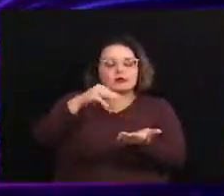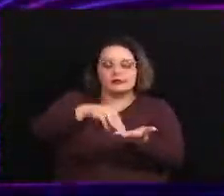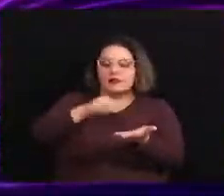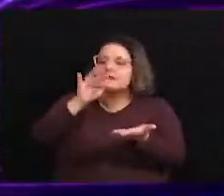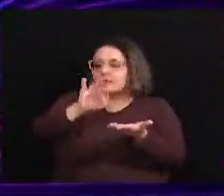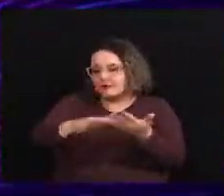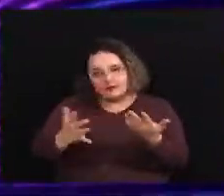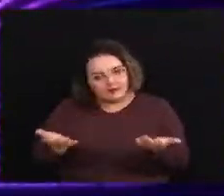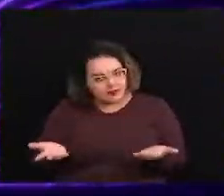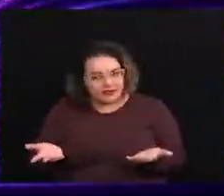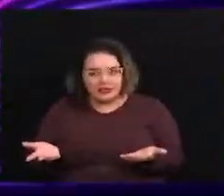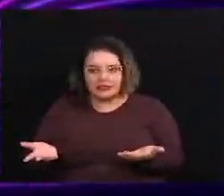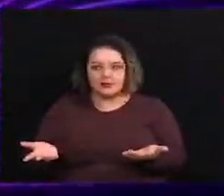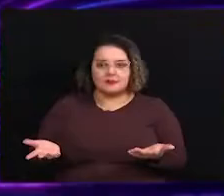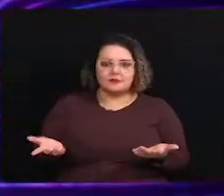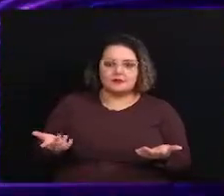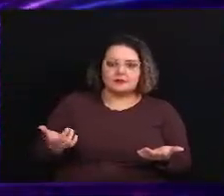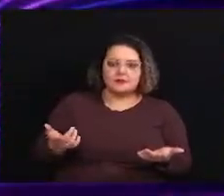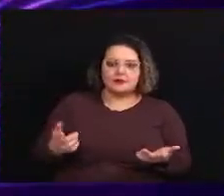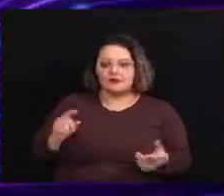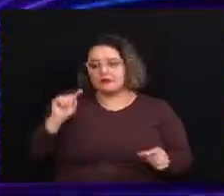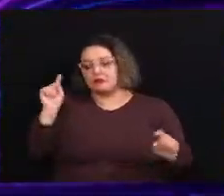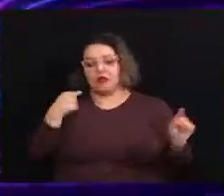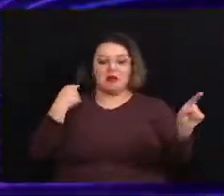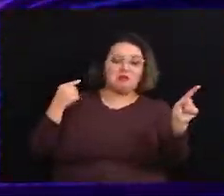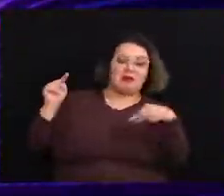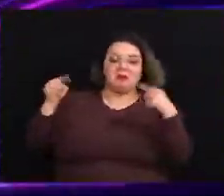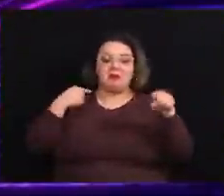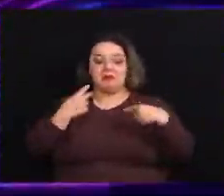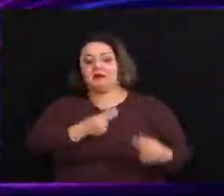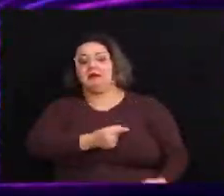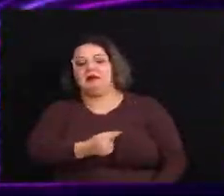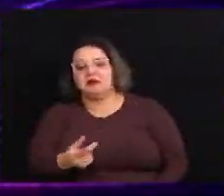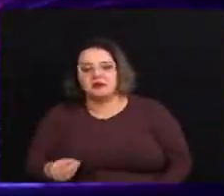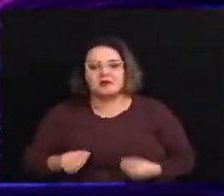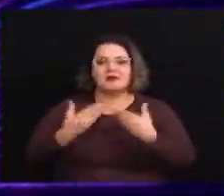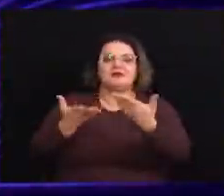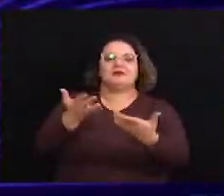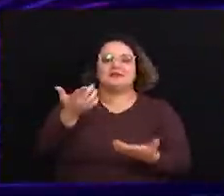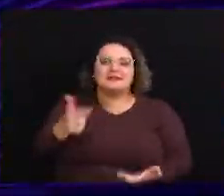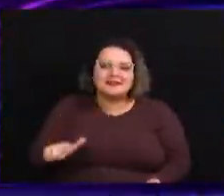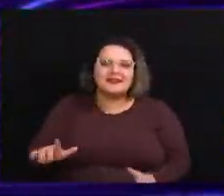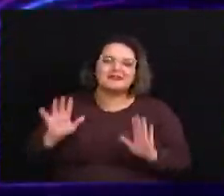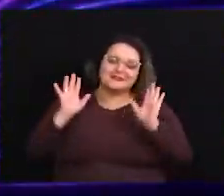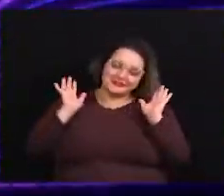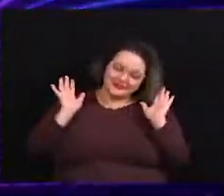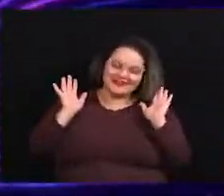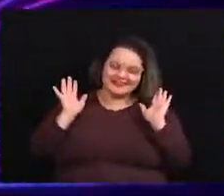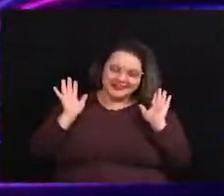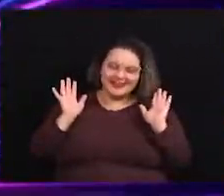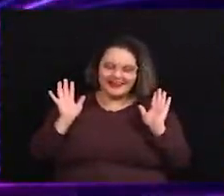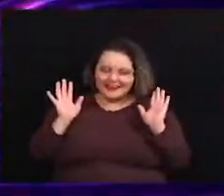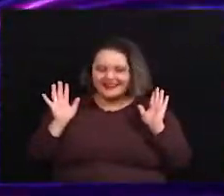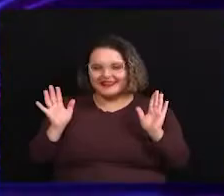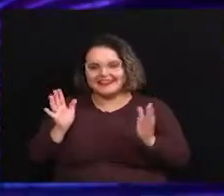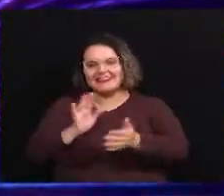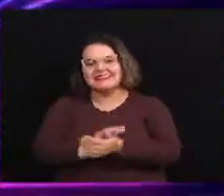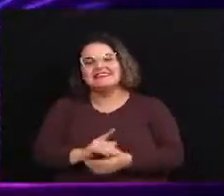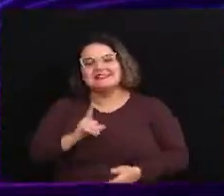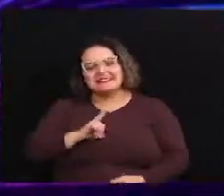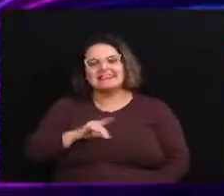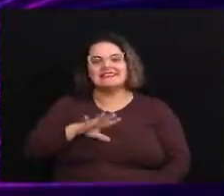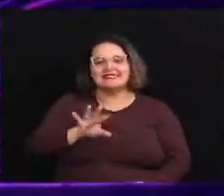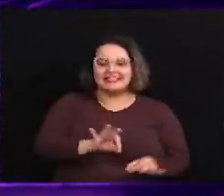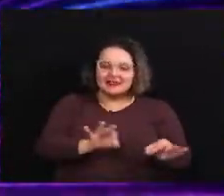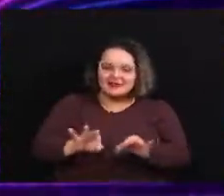Ele tá fechado, você não vai ficar me amaldiçoando pro resto da minha eternidade porque eu não te entreguei a continuação. Então, tem sim